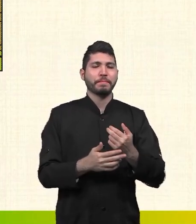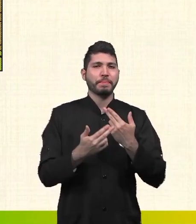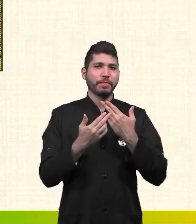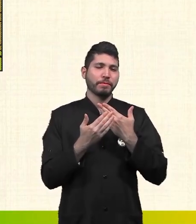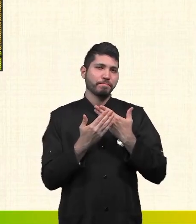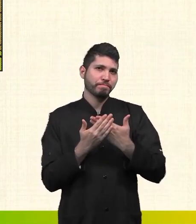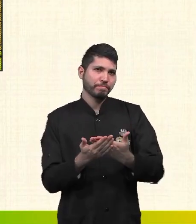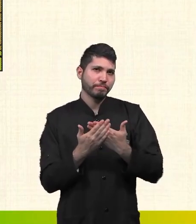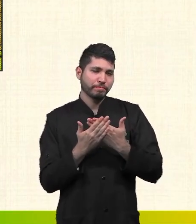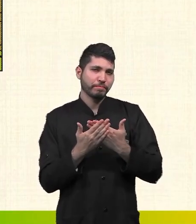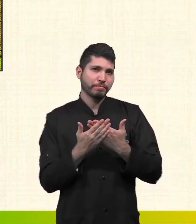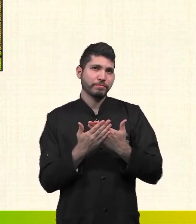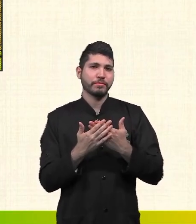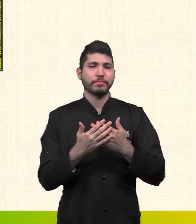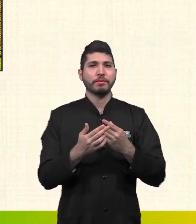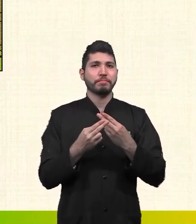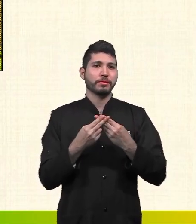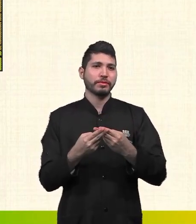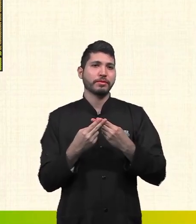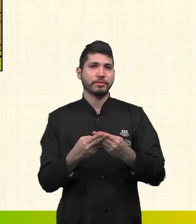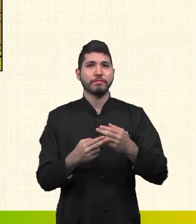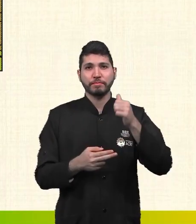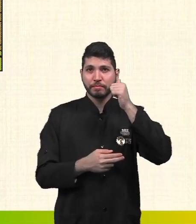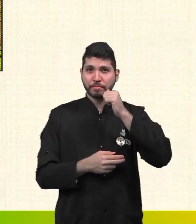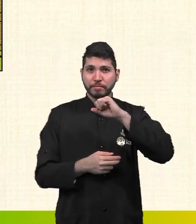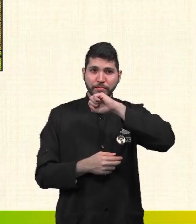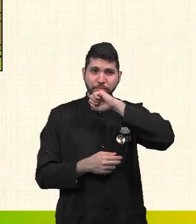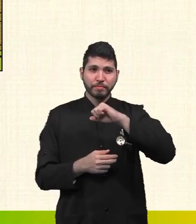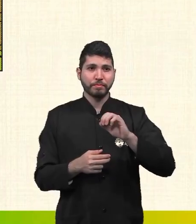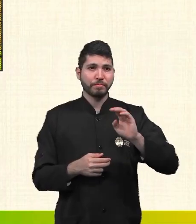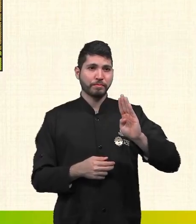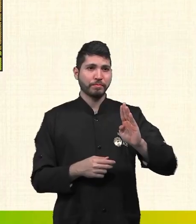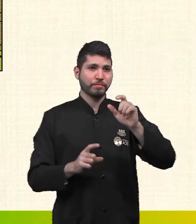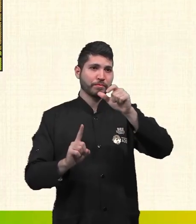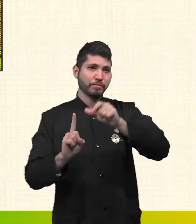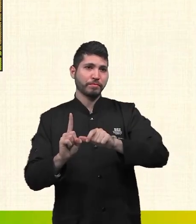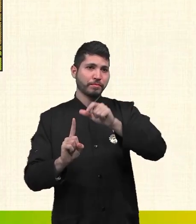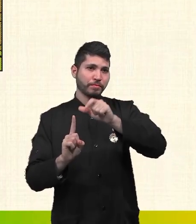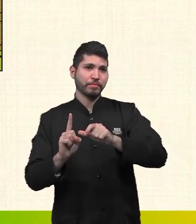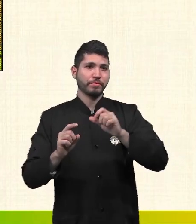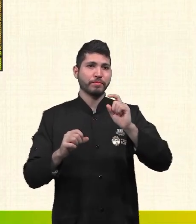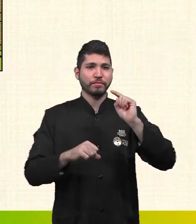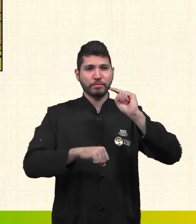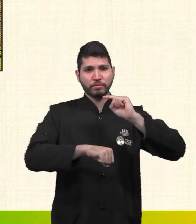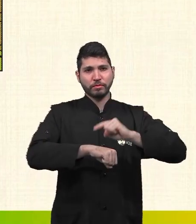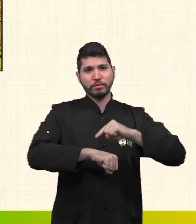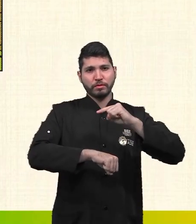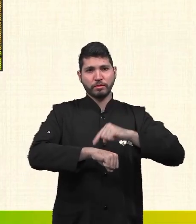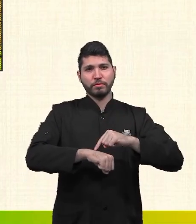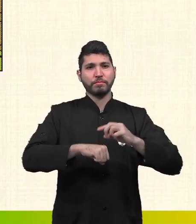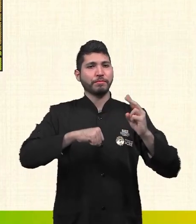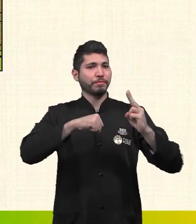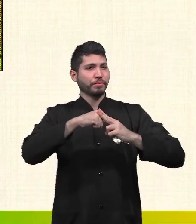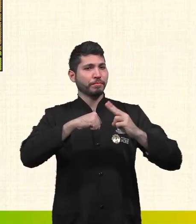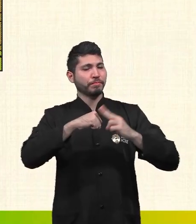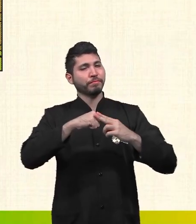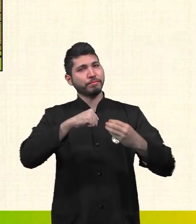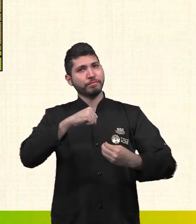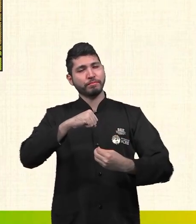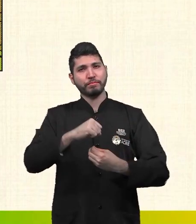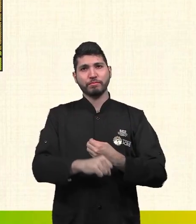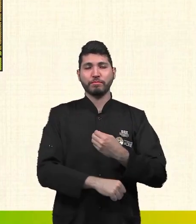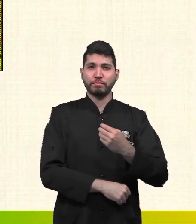Na letra B, o personagem se vale do tempo verbal presente perfeito em sua reflexão.